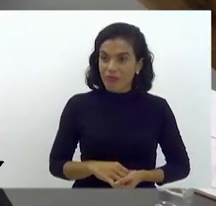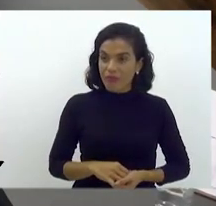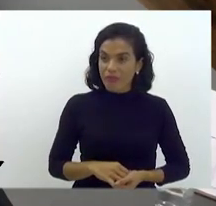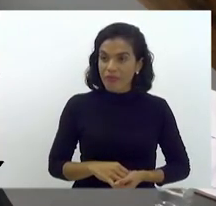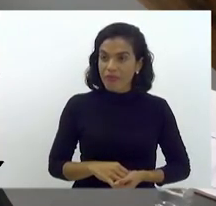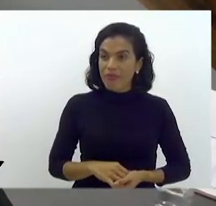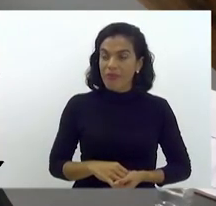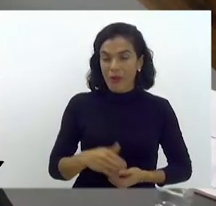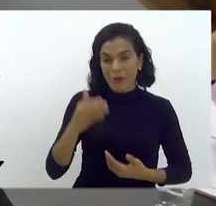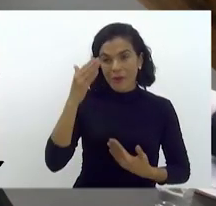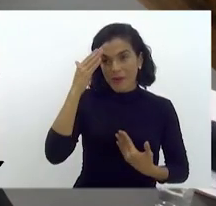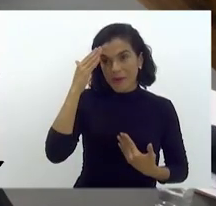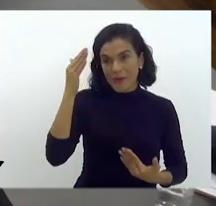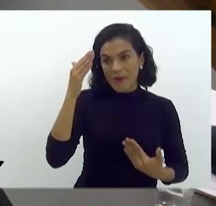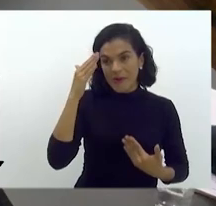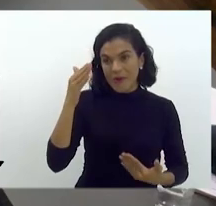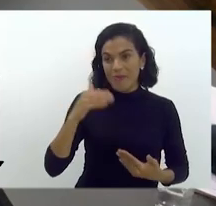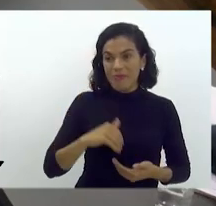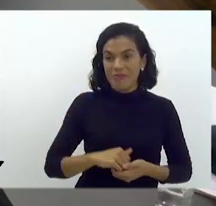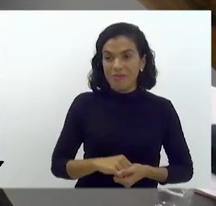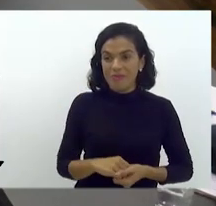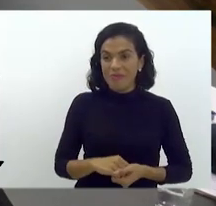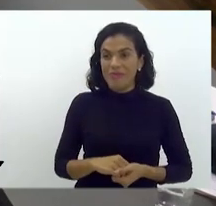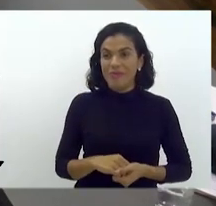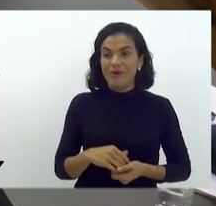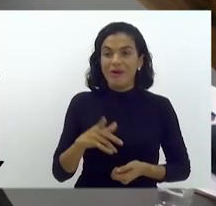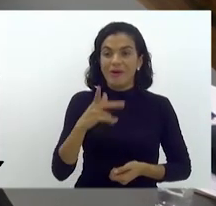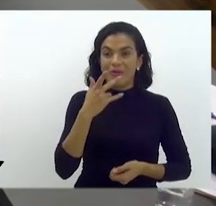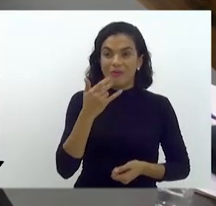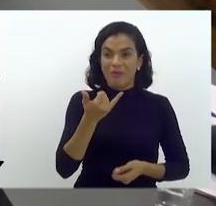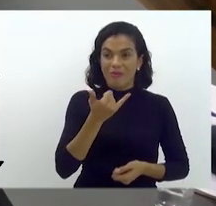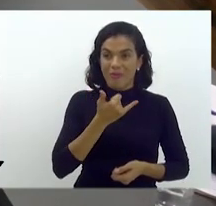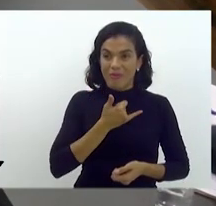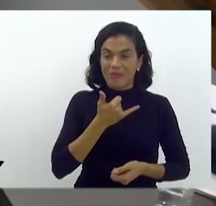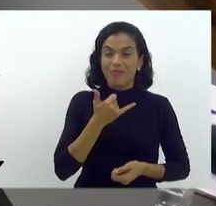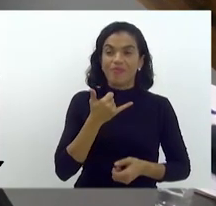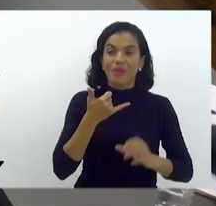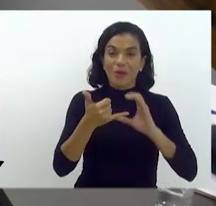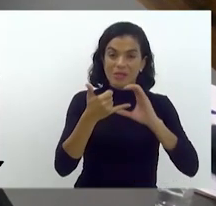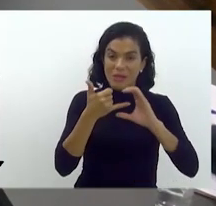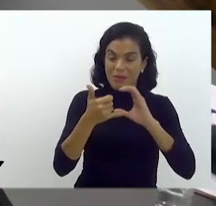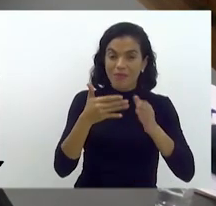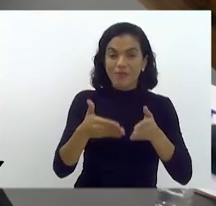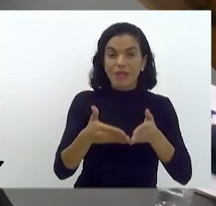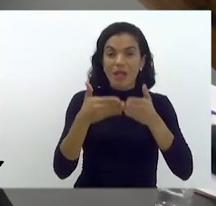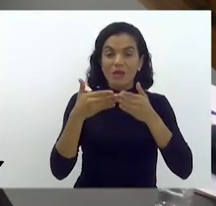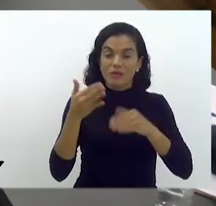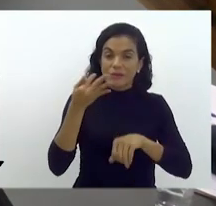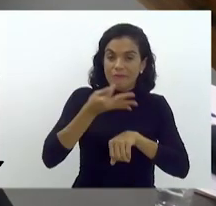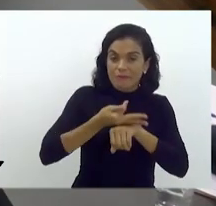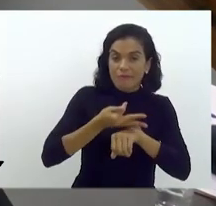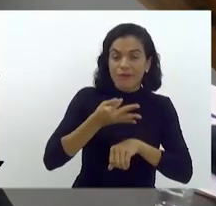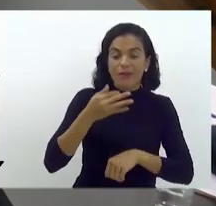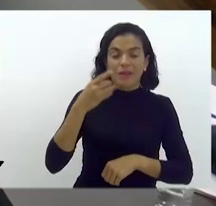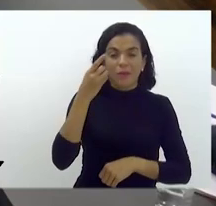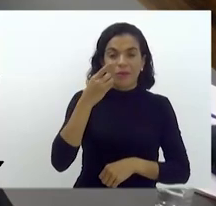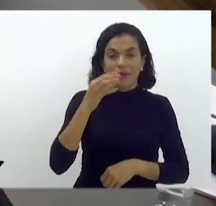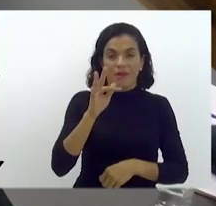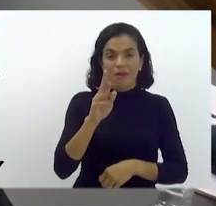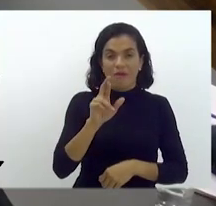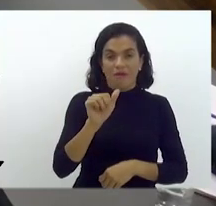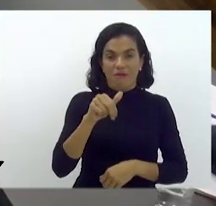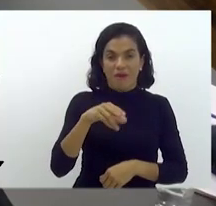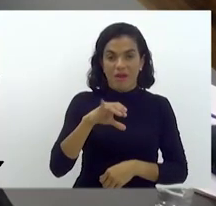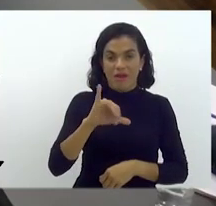obrigado desculpa Doutor justificar aqui que ela já me passou dois Zaps a ausência da deputada Franciane Mota que tá numa